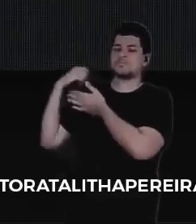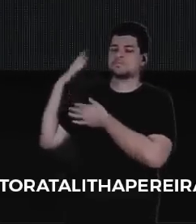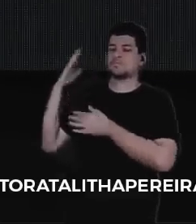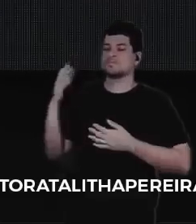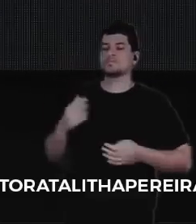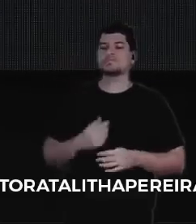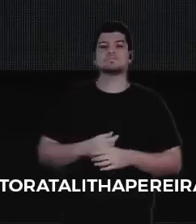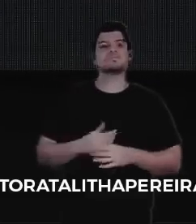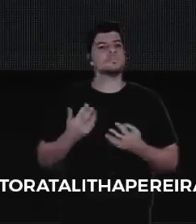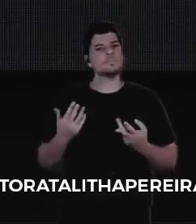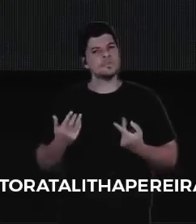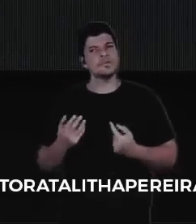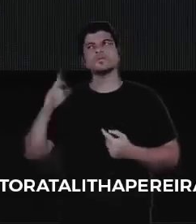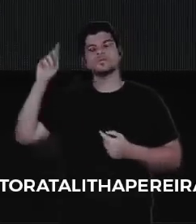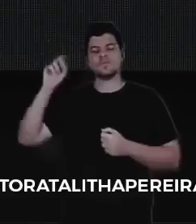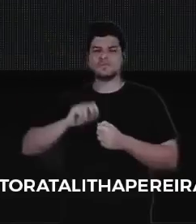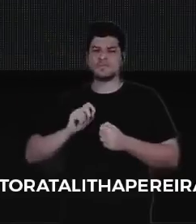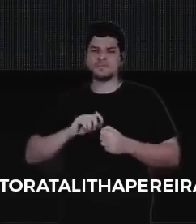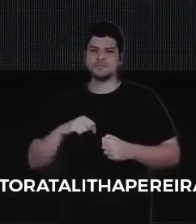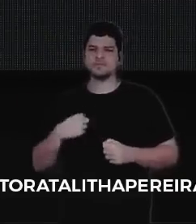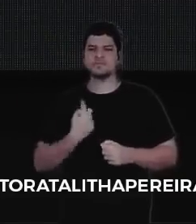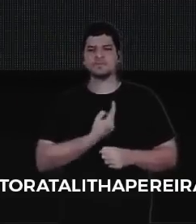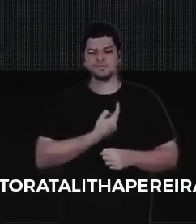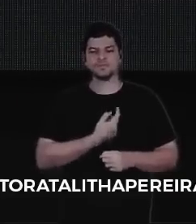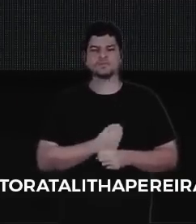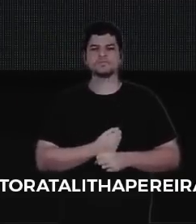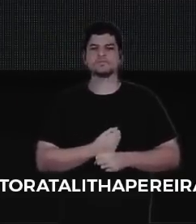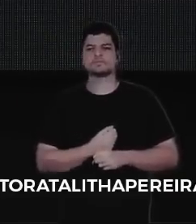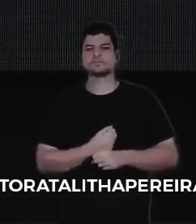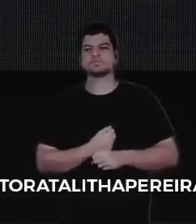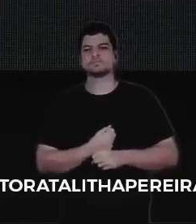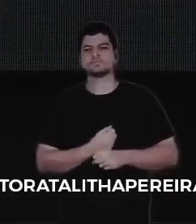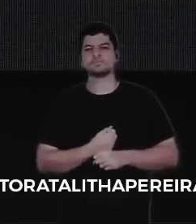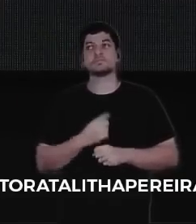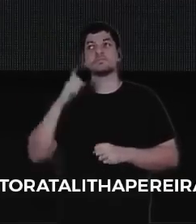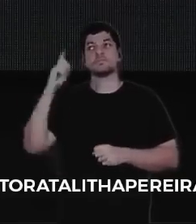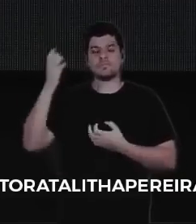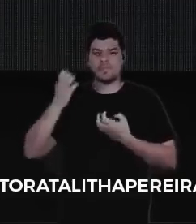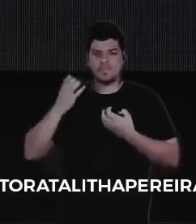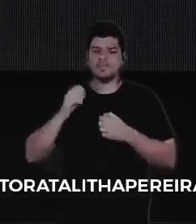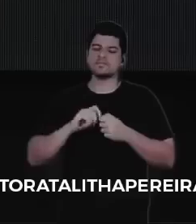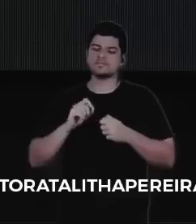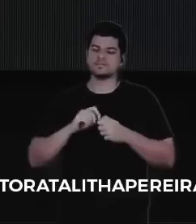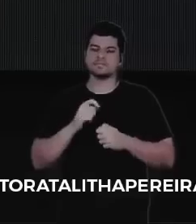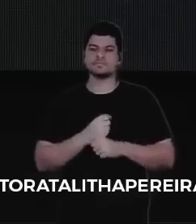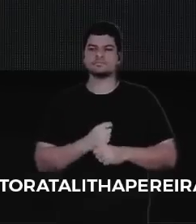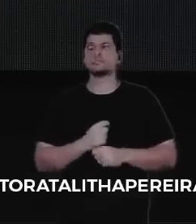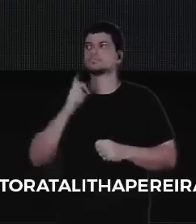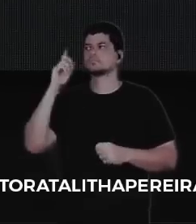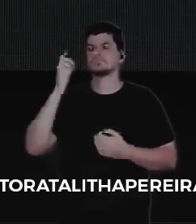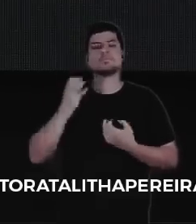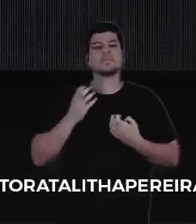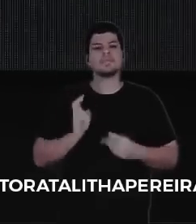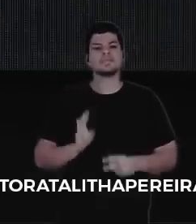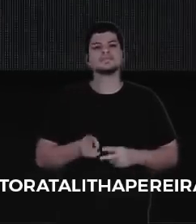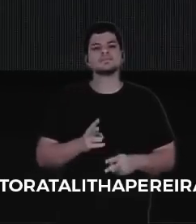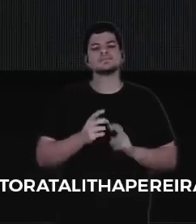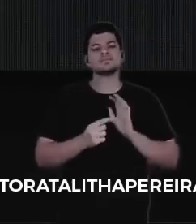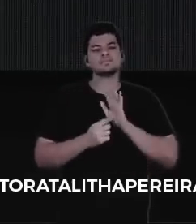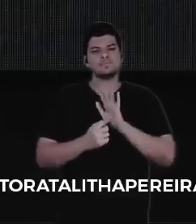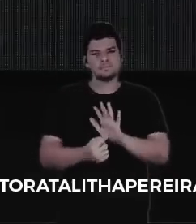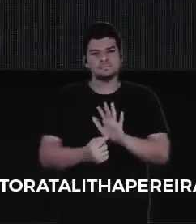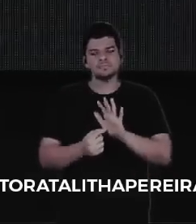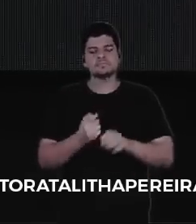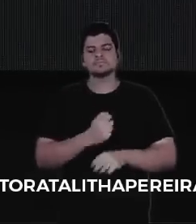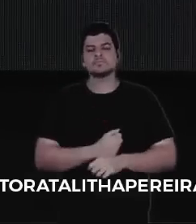É isso que Deus faz comigo, com você. Pelo menos é isso que Ele quer fazer. Ele quer sempre mostrar para mim, para você, o